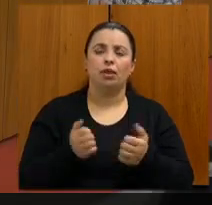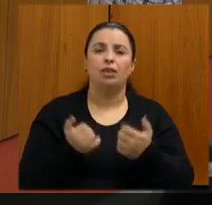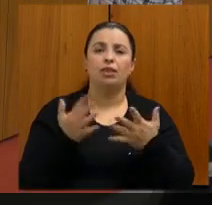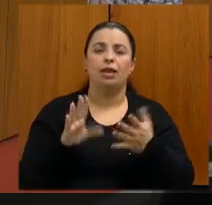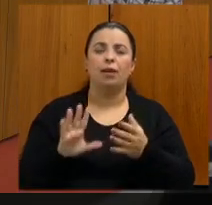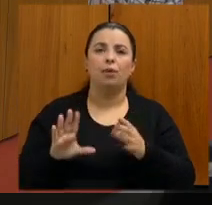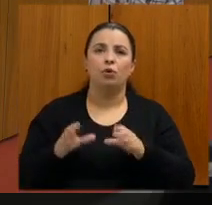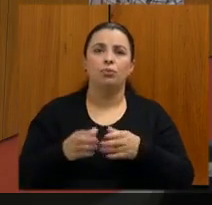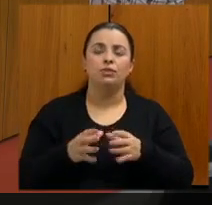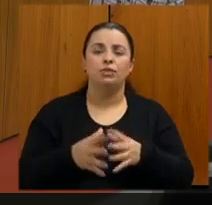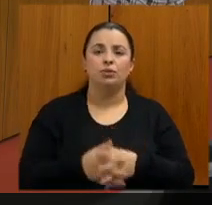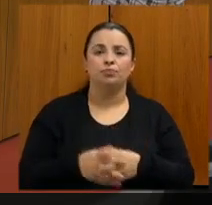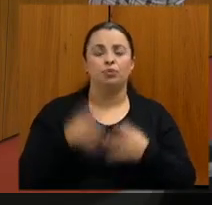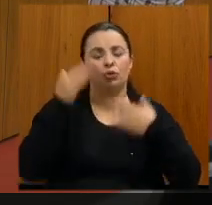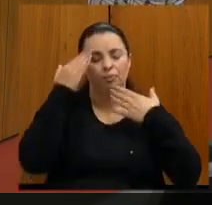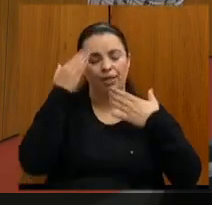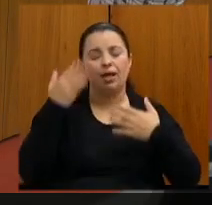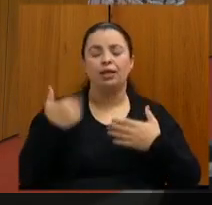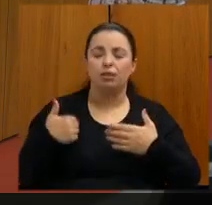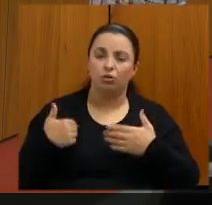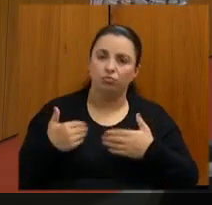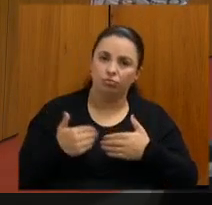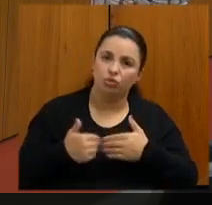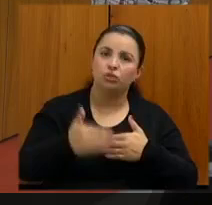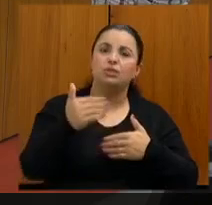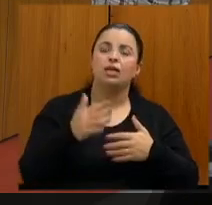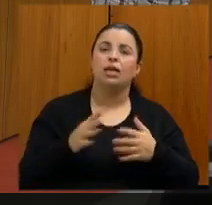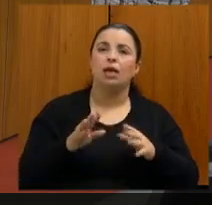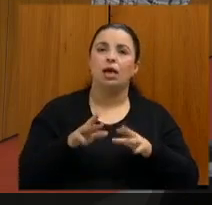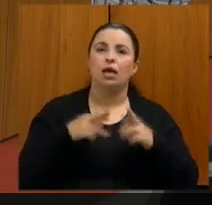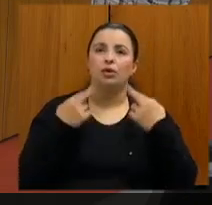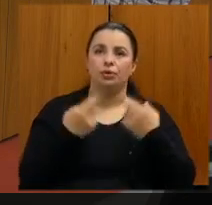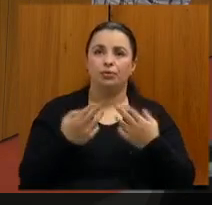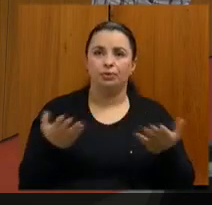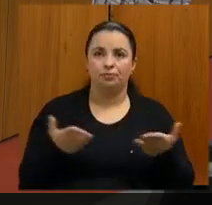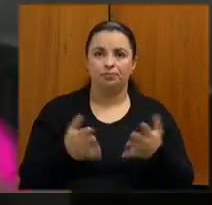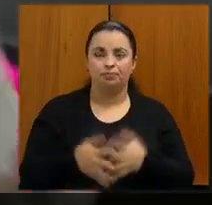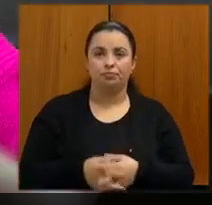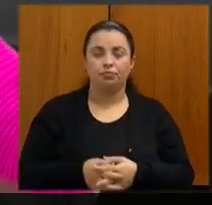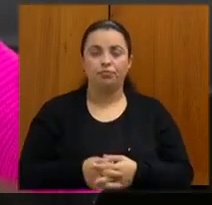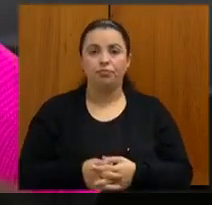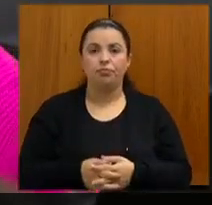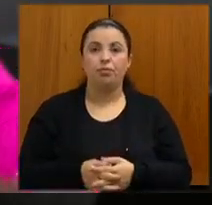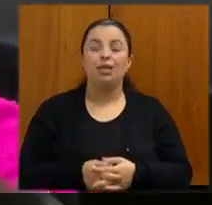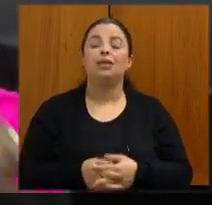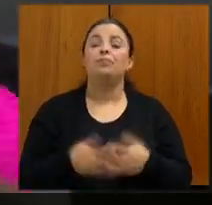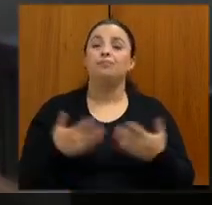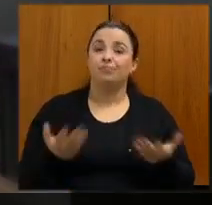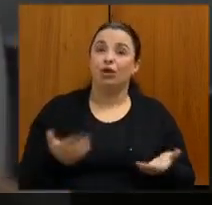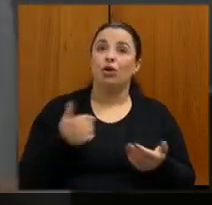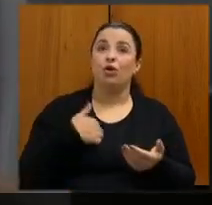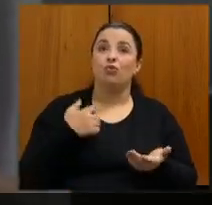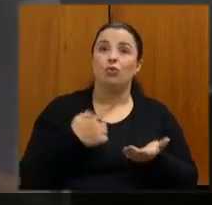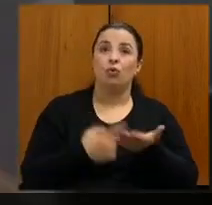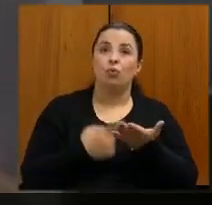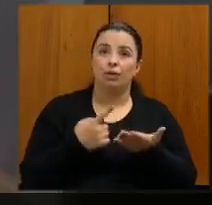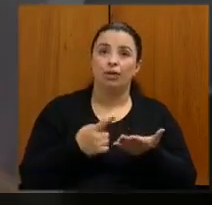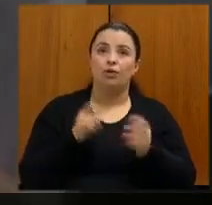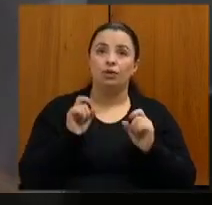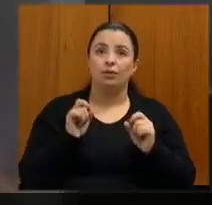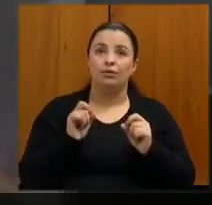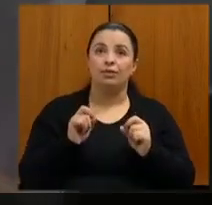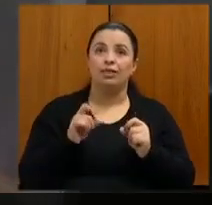obrigada hein Tá gente sério para mim então eu vou combinar o seguinte é tem